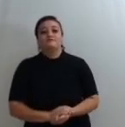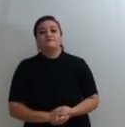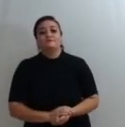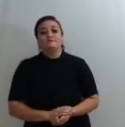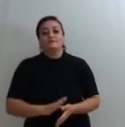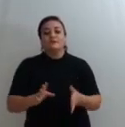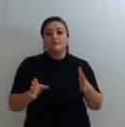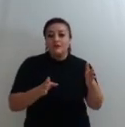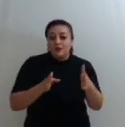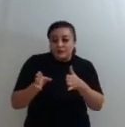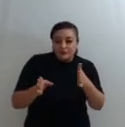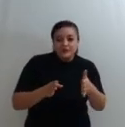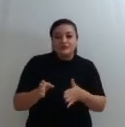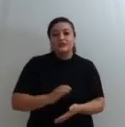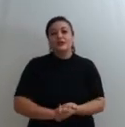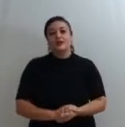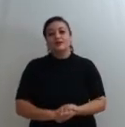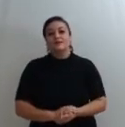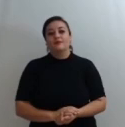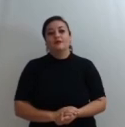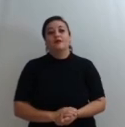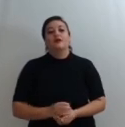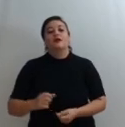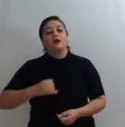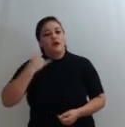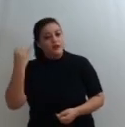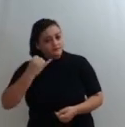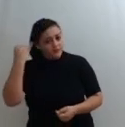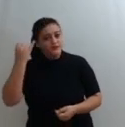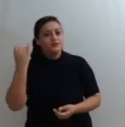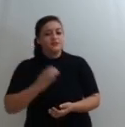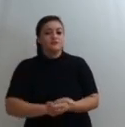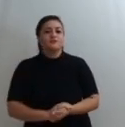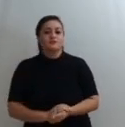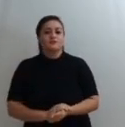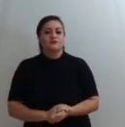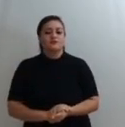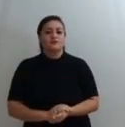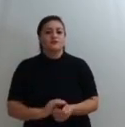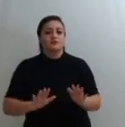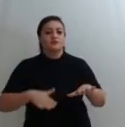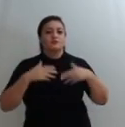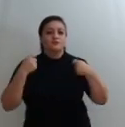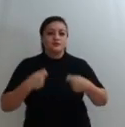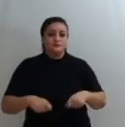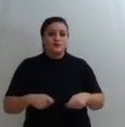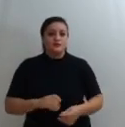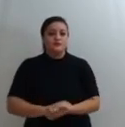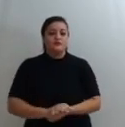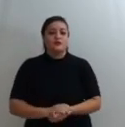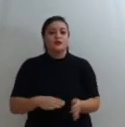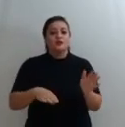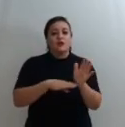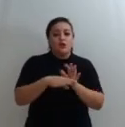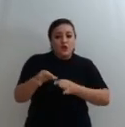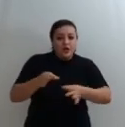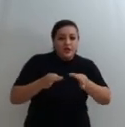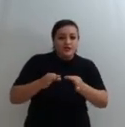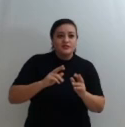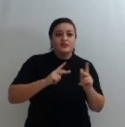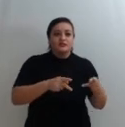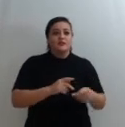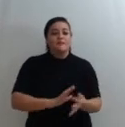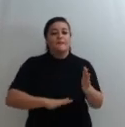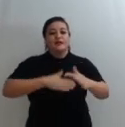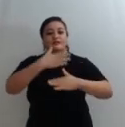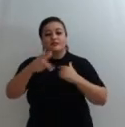também tem fator preponderante sobre até a necessidade e a garantia de ordem pública. Passada essa fase, excelência,